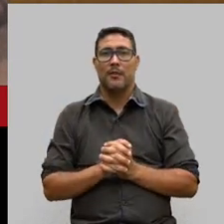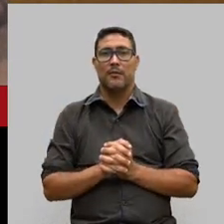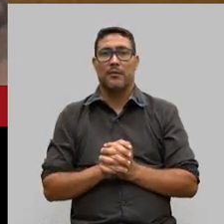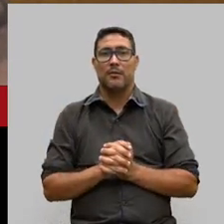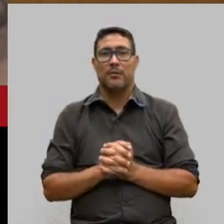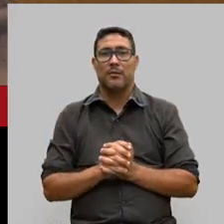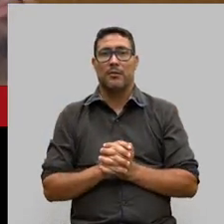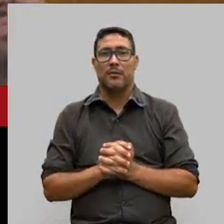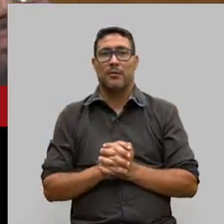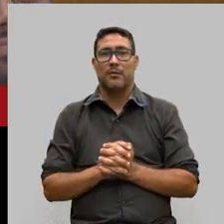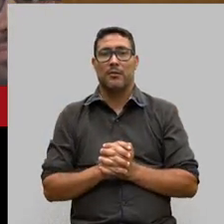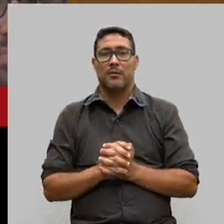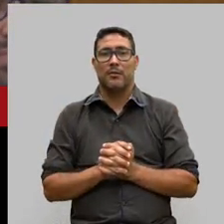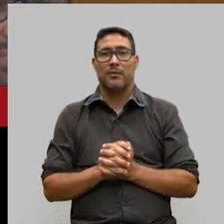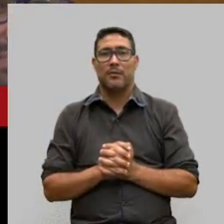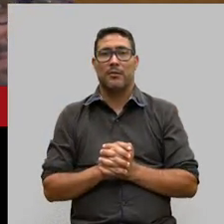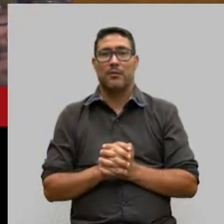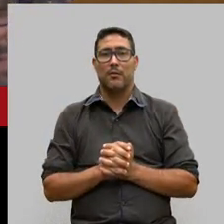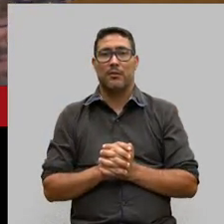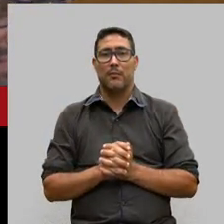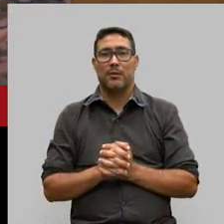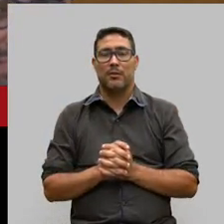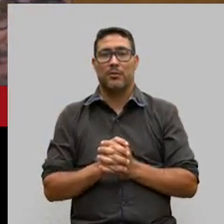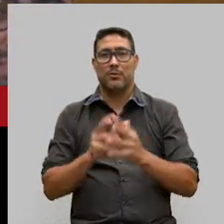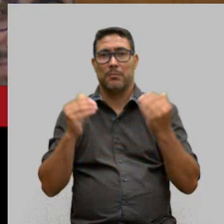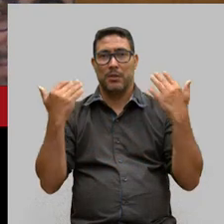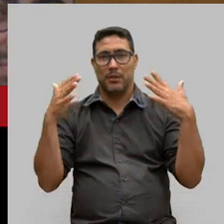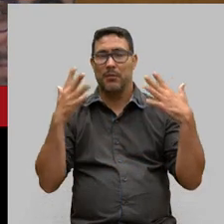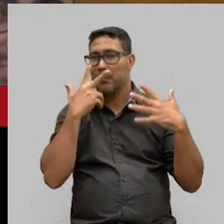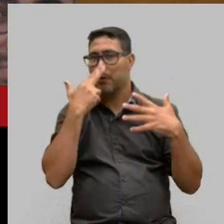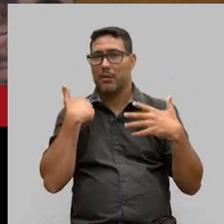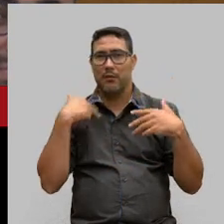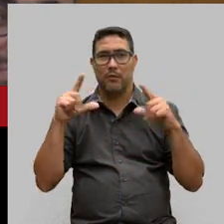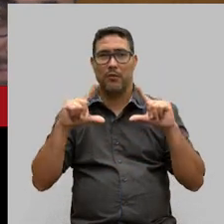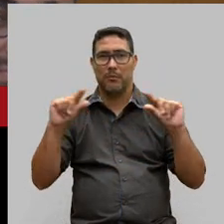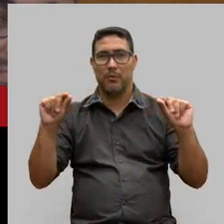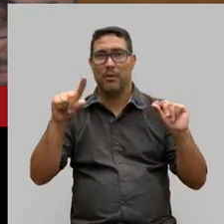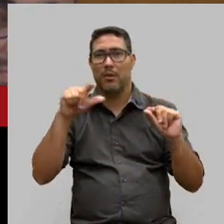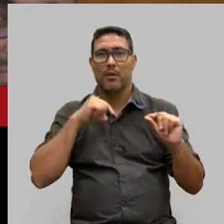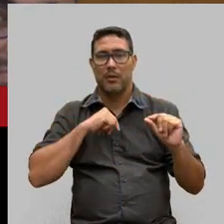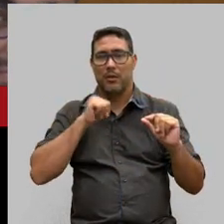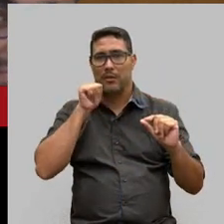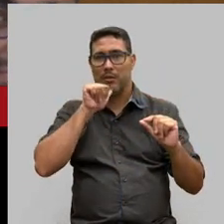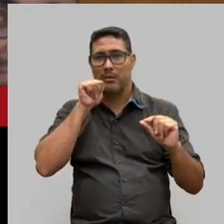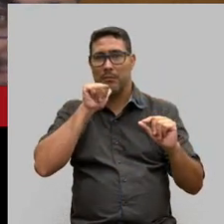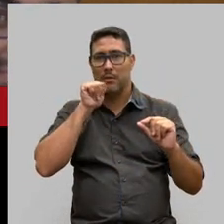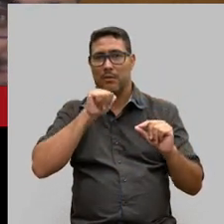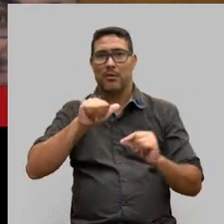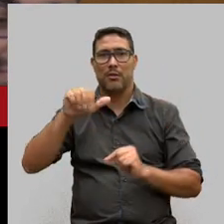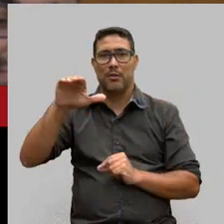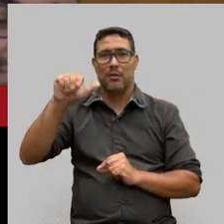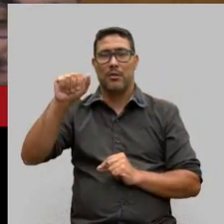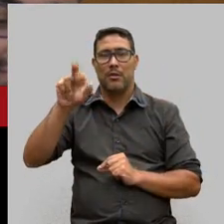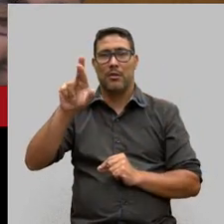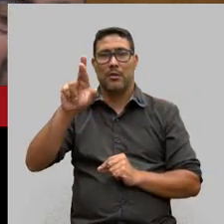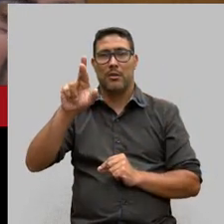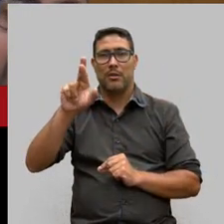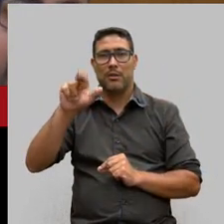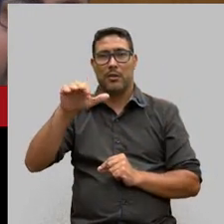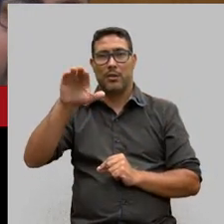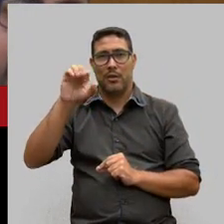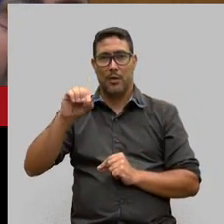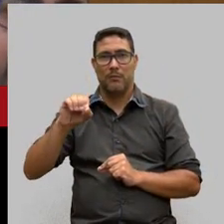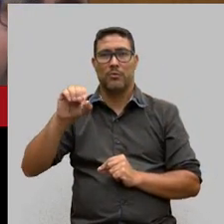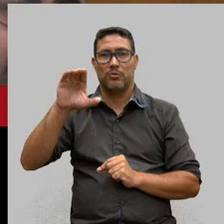me gostaria de parabenizar mas eu acho que foram embora as meninas de Carmo do Cajuru né que